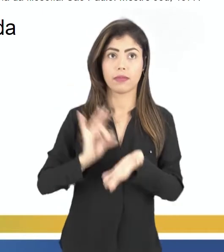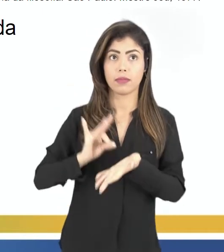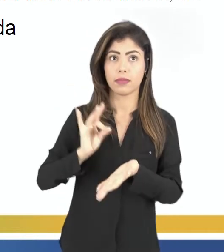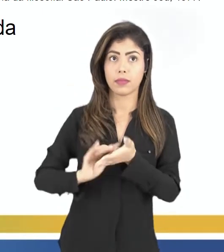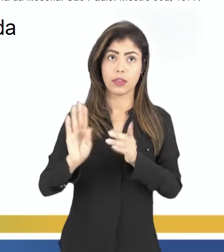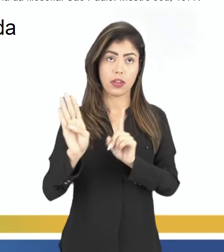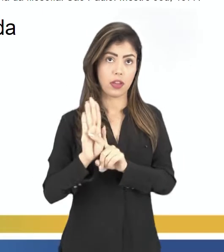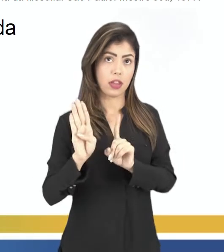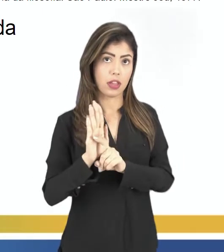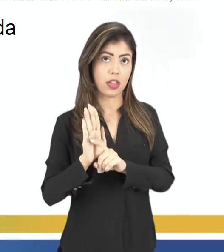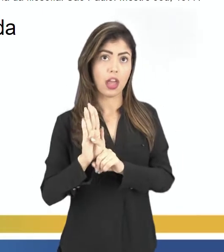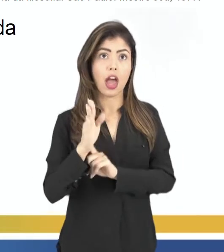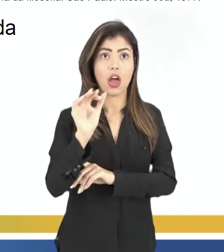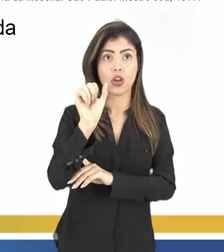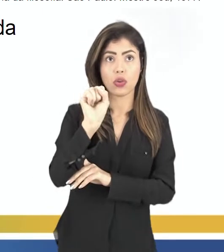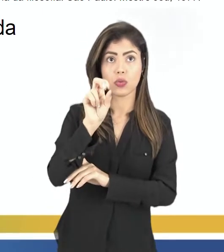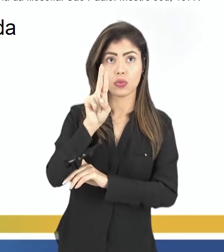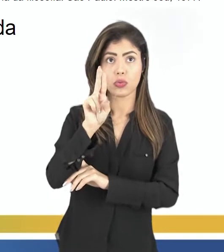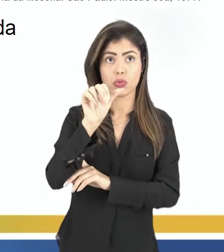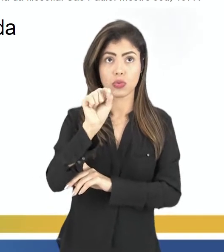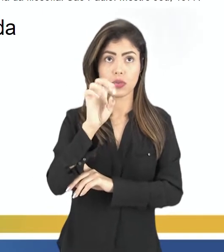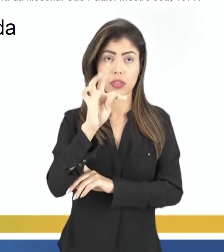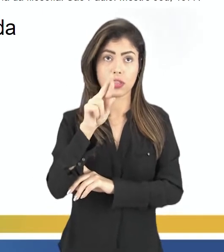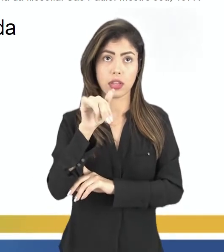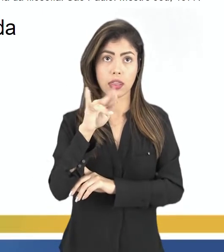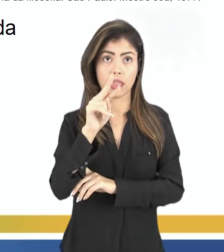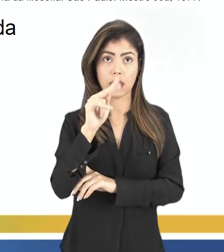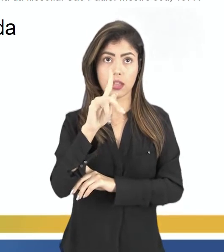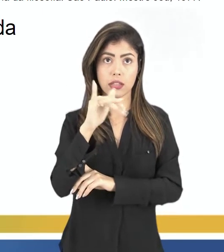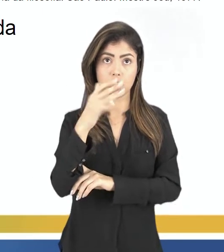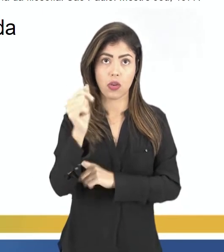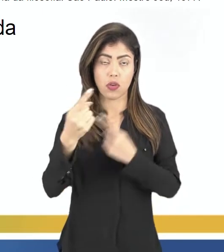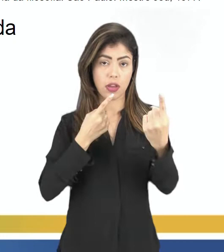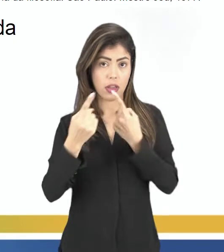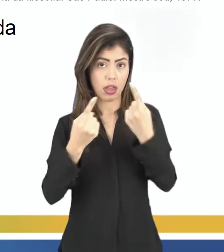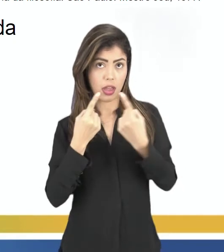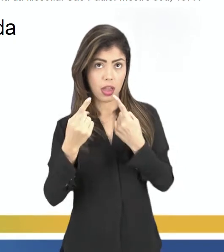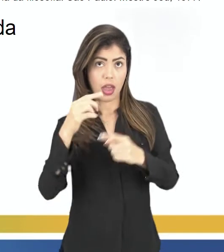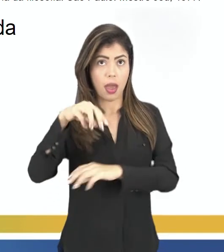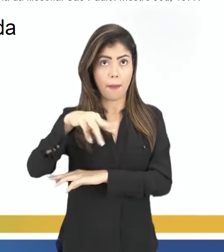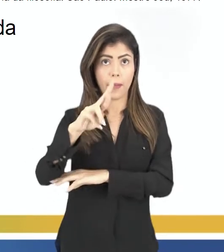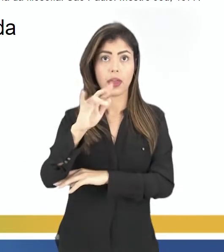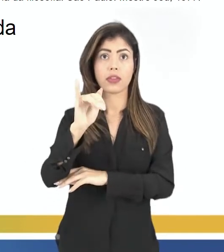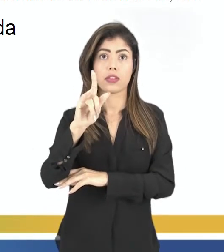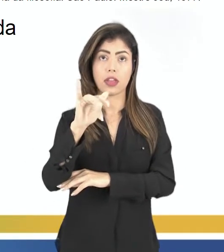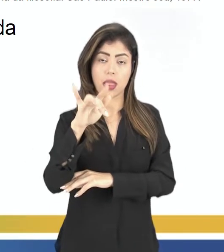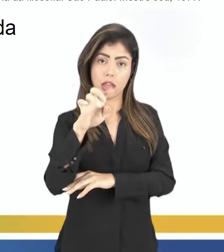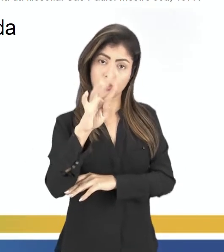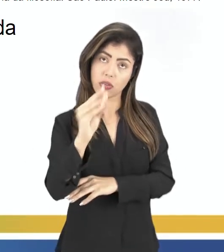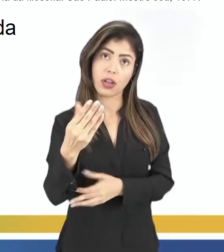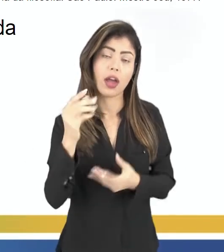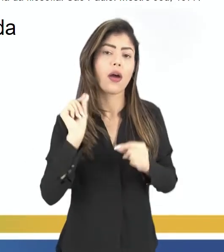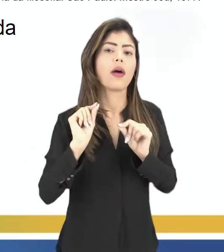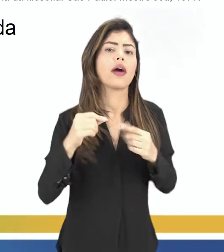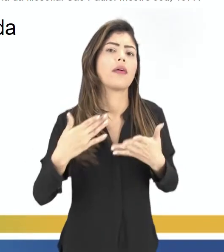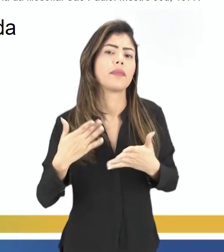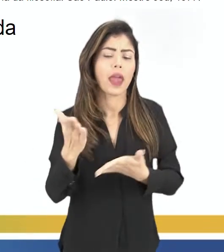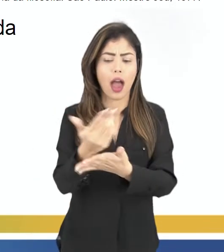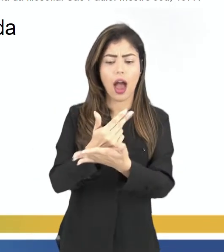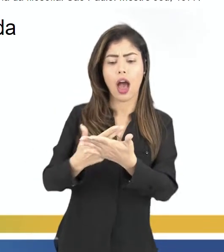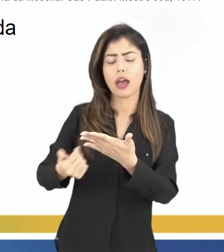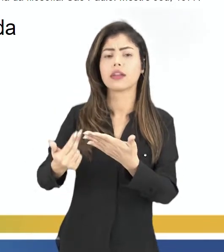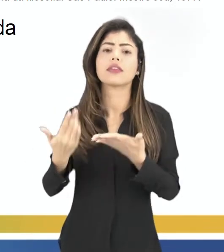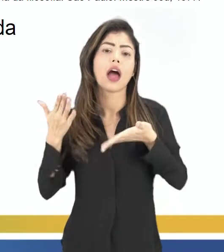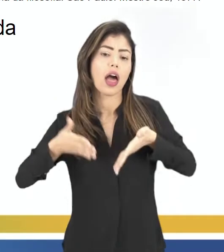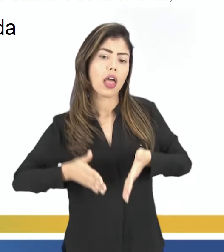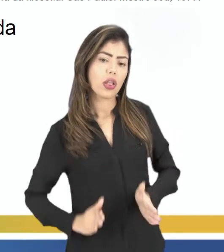B, porque sustentação do método dialético. Por quê? Você conhece como método socrático a maiêutica. A maiêutica é a arte do